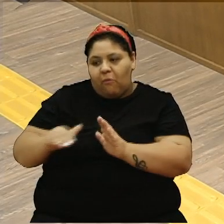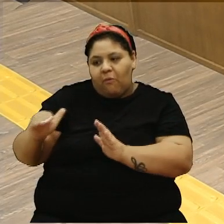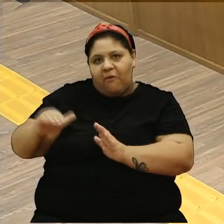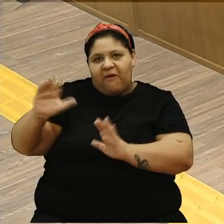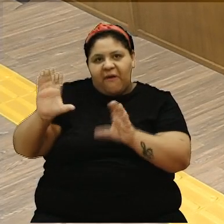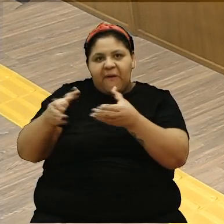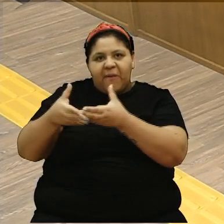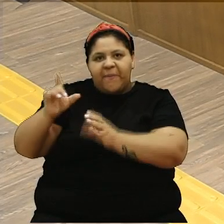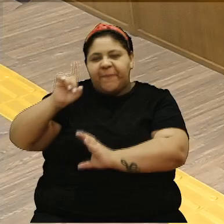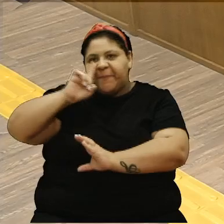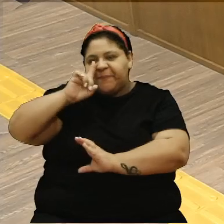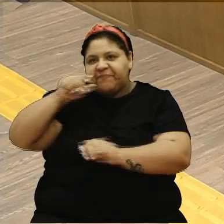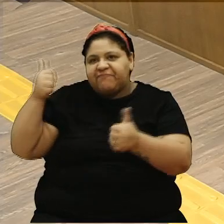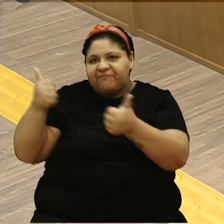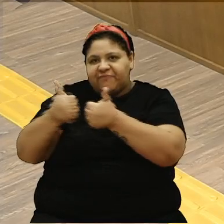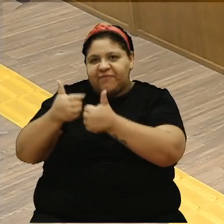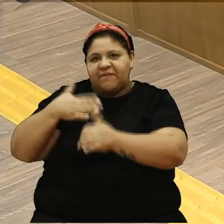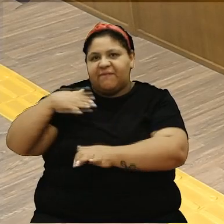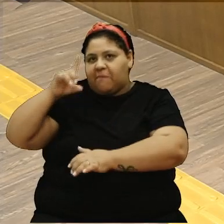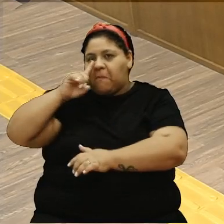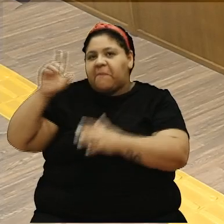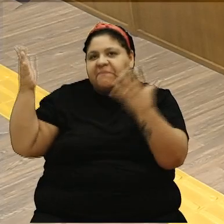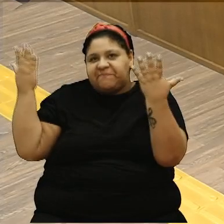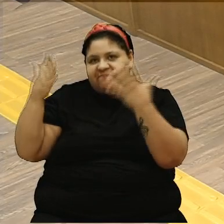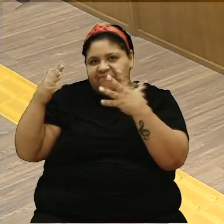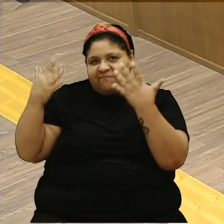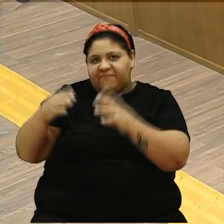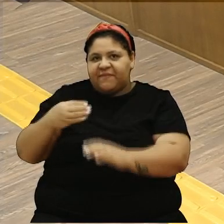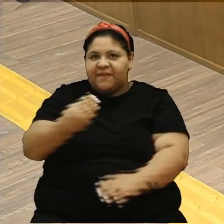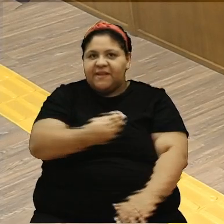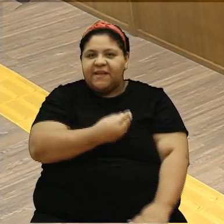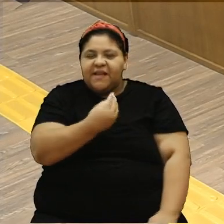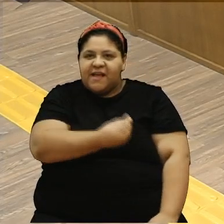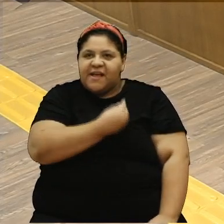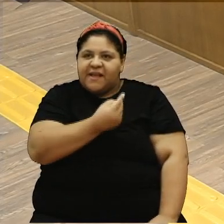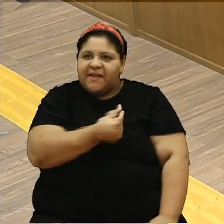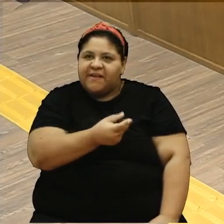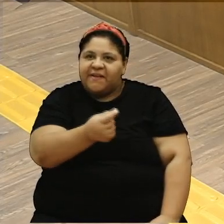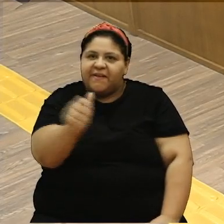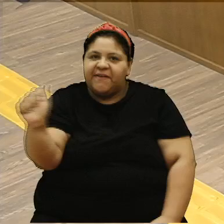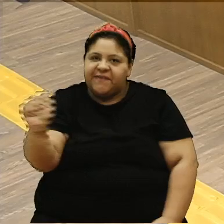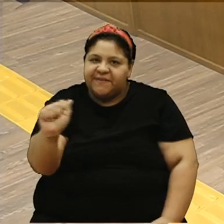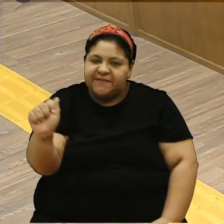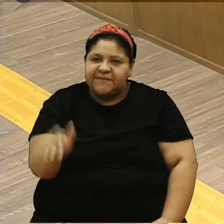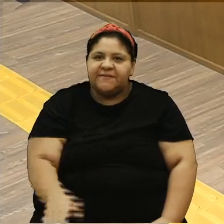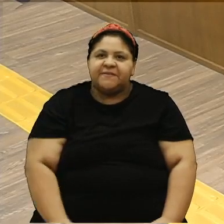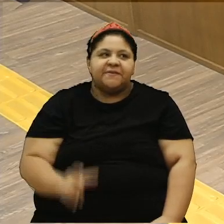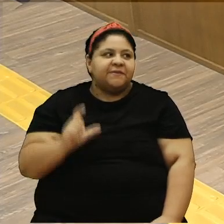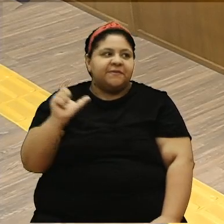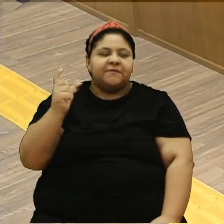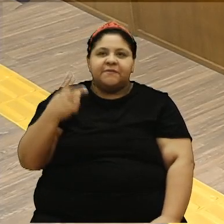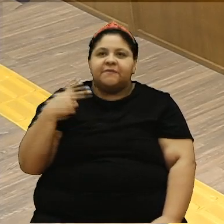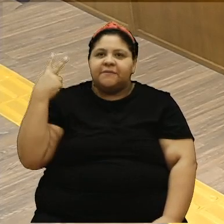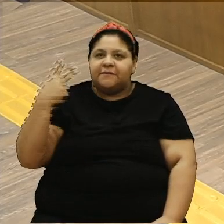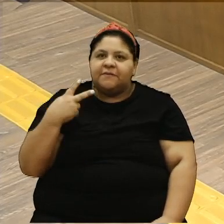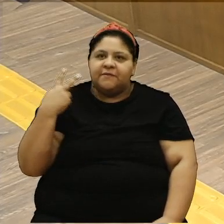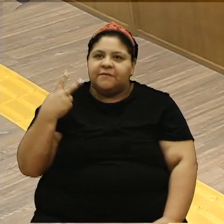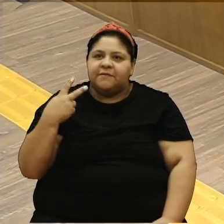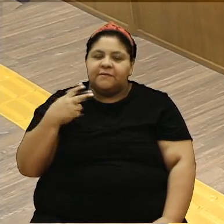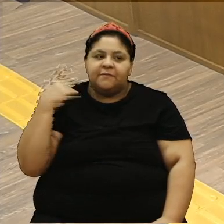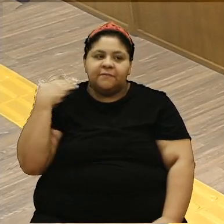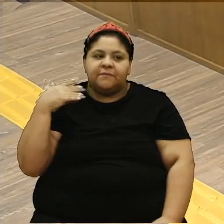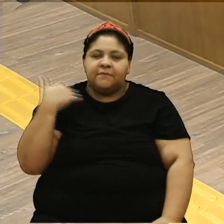de mães, junto com a minha mãe. Parabéns e vida longa, né, à associação. E com a palavra, a vereadora Andressa